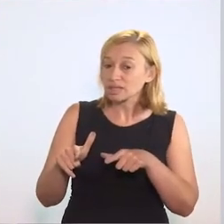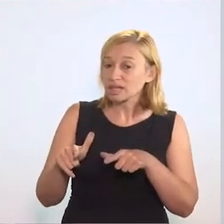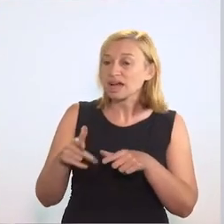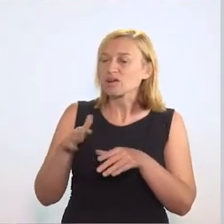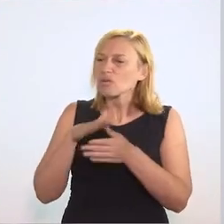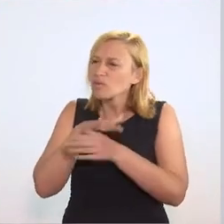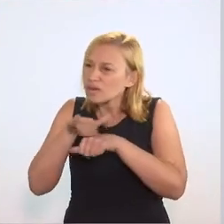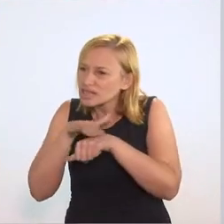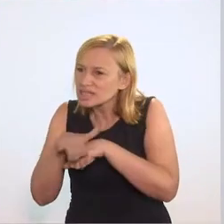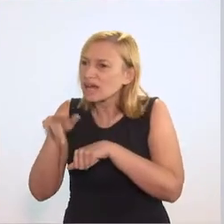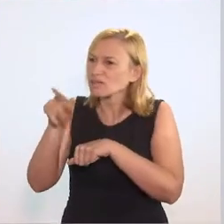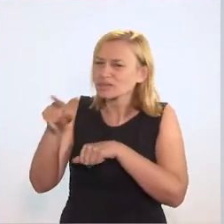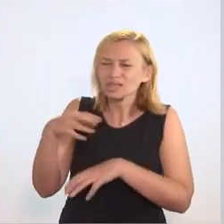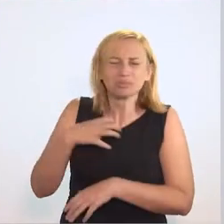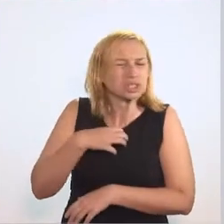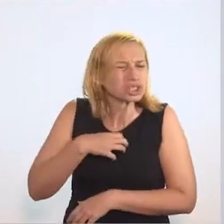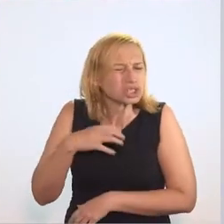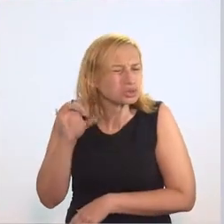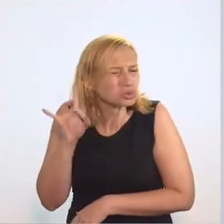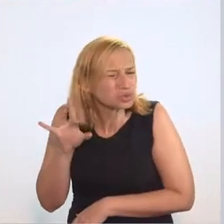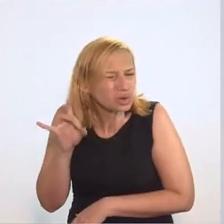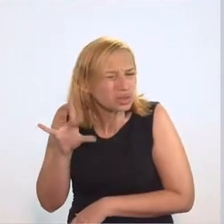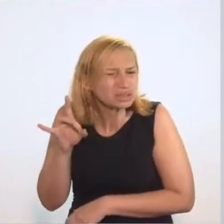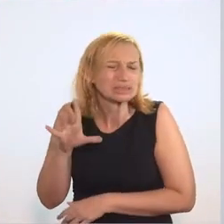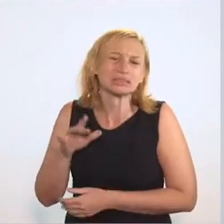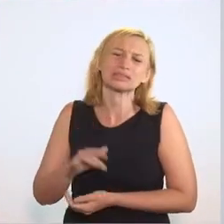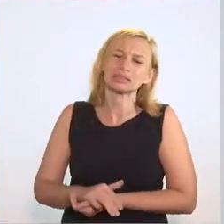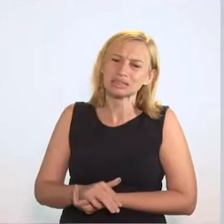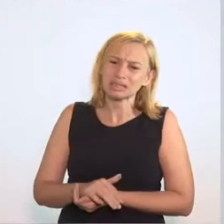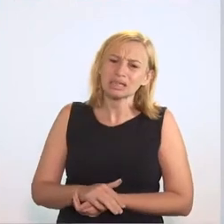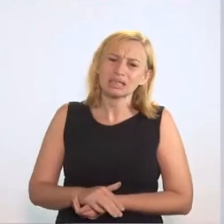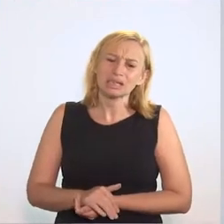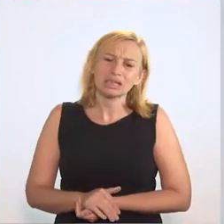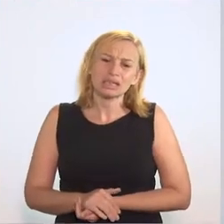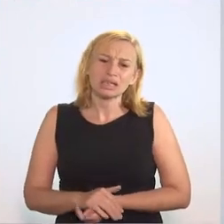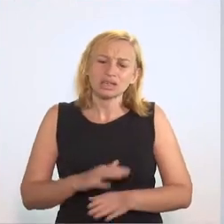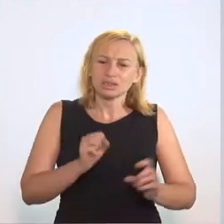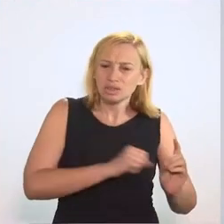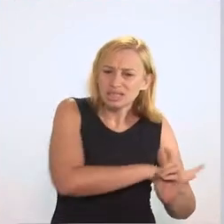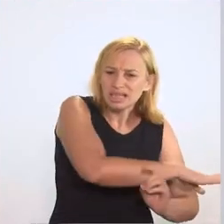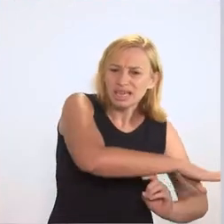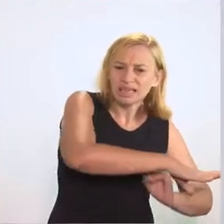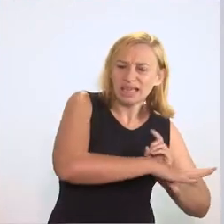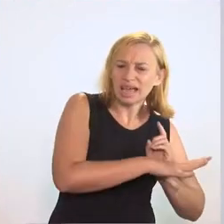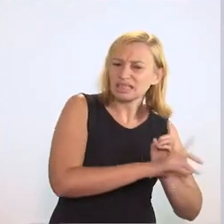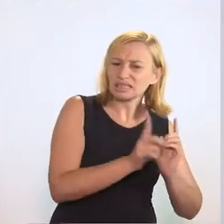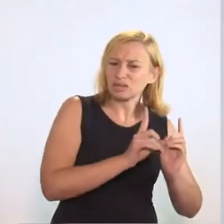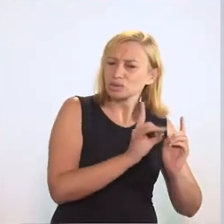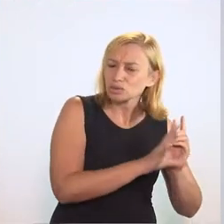passaram a desabafar com você também. Poxa, eu me sinto solo, mas para a sociedade não sou.